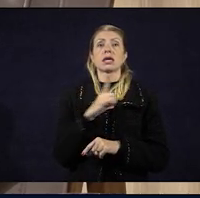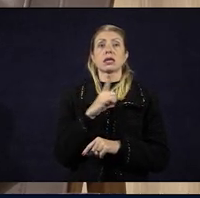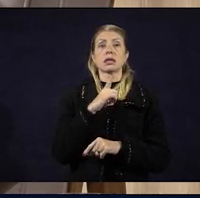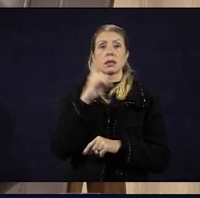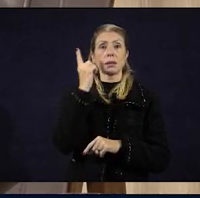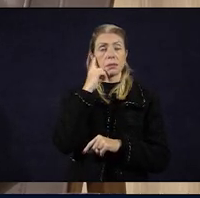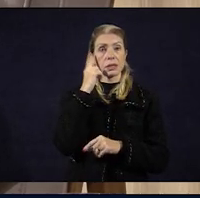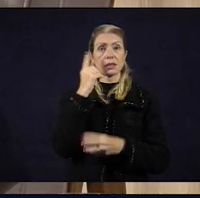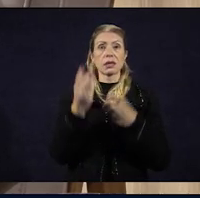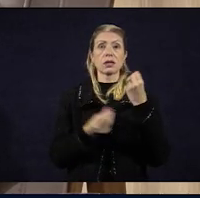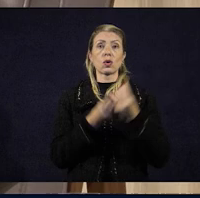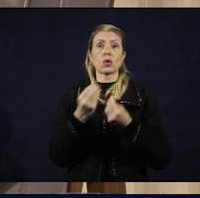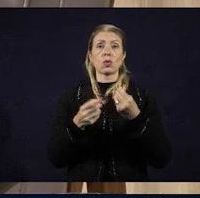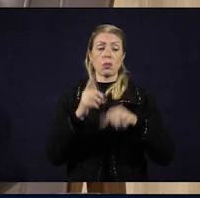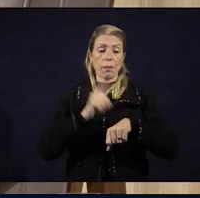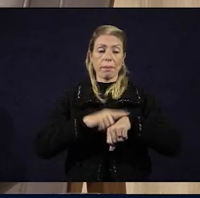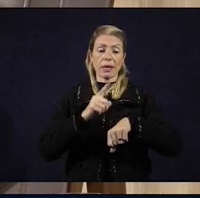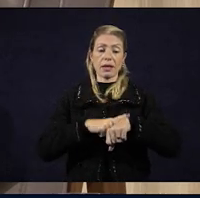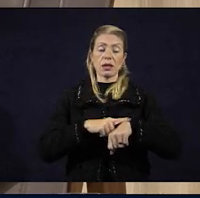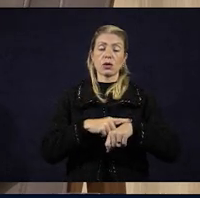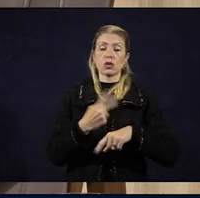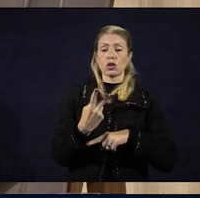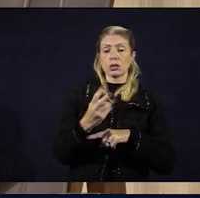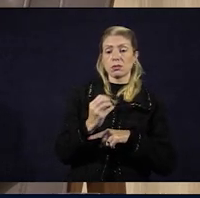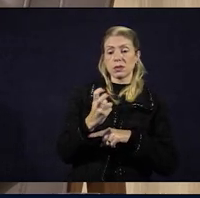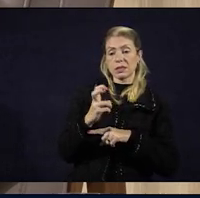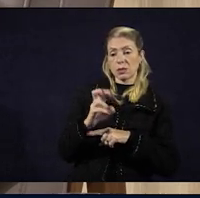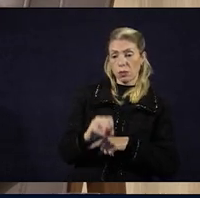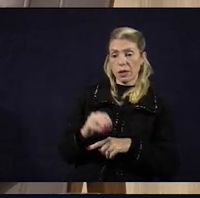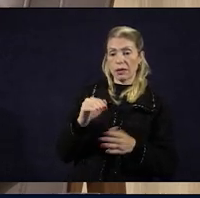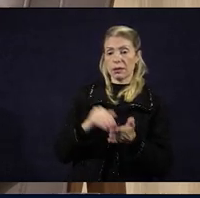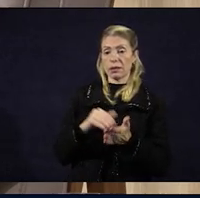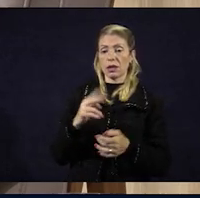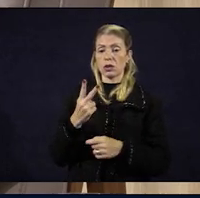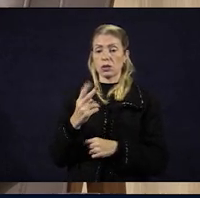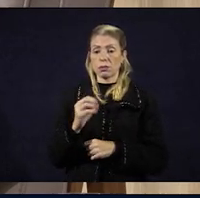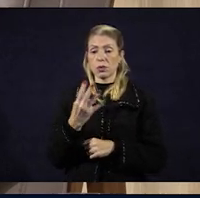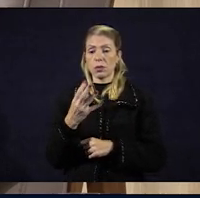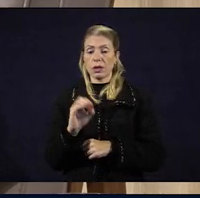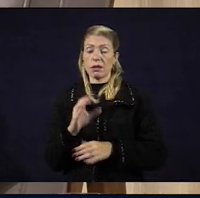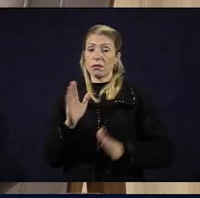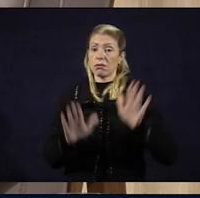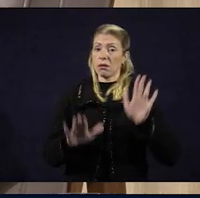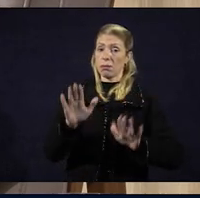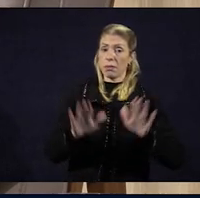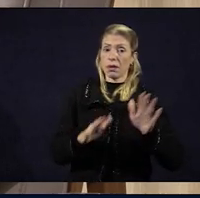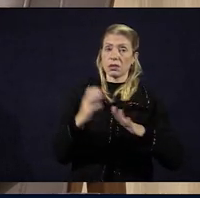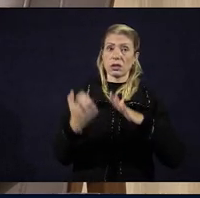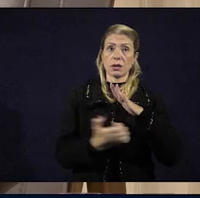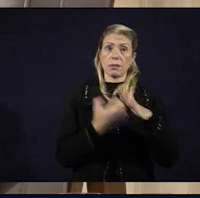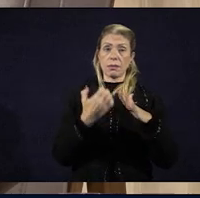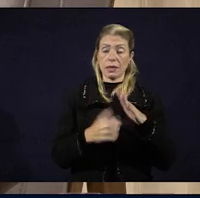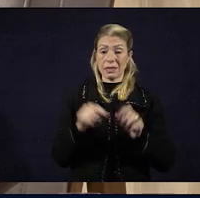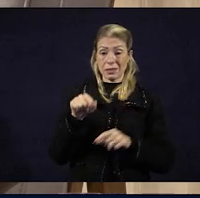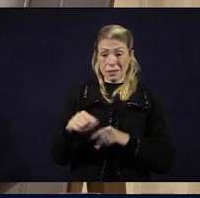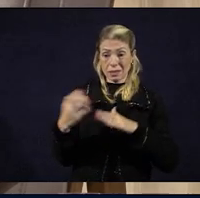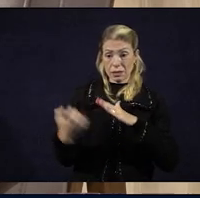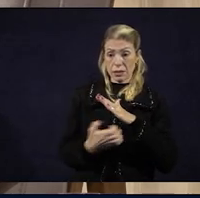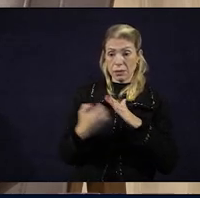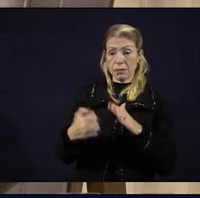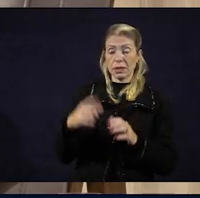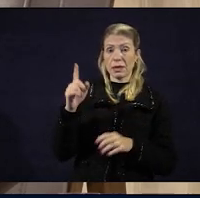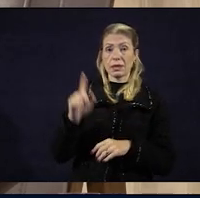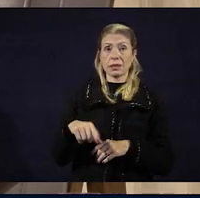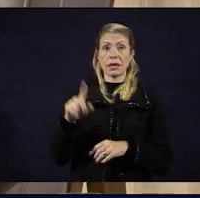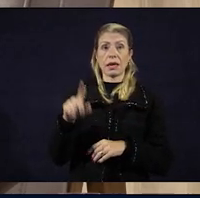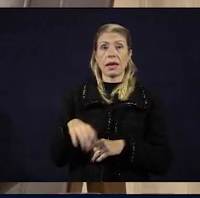determinado período né até 2050 2040 enfim independente da empresa aquela empresa ela vai ser carbono